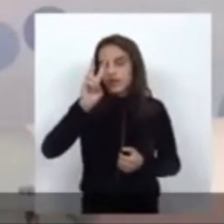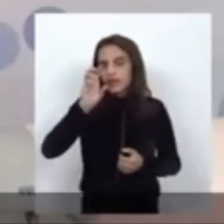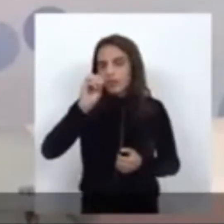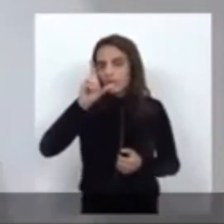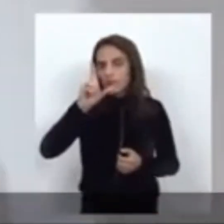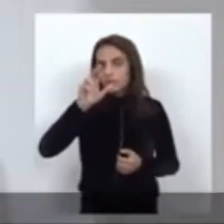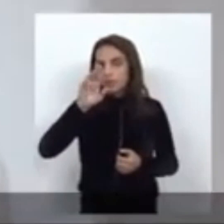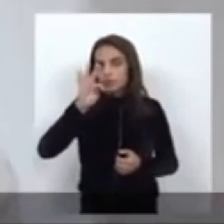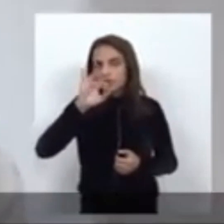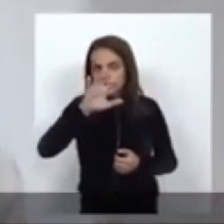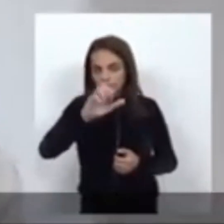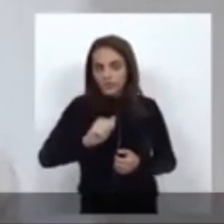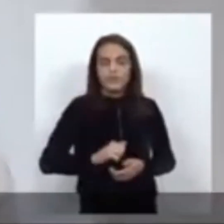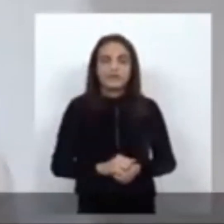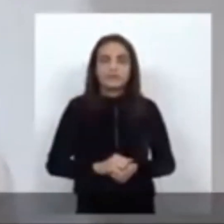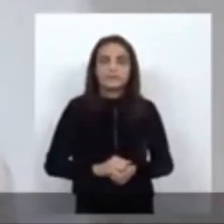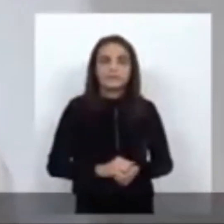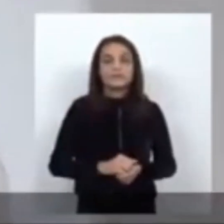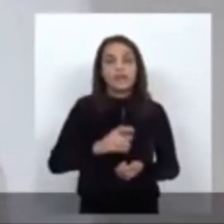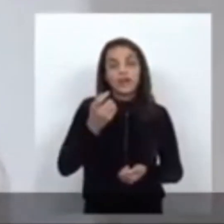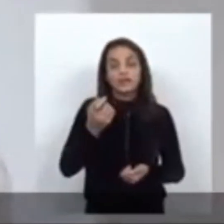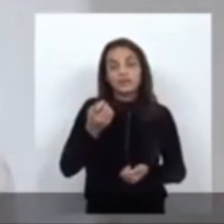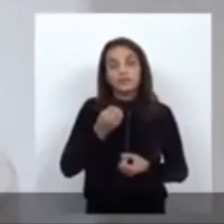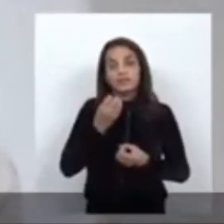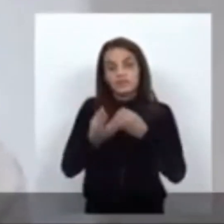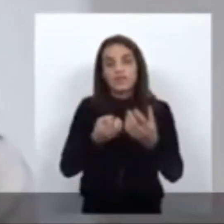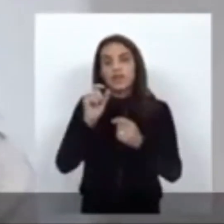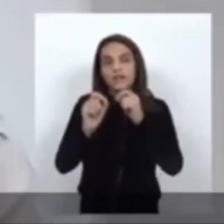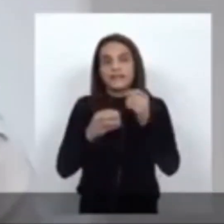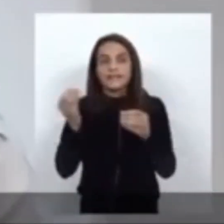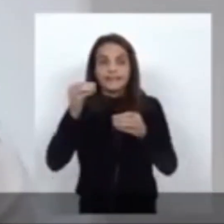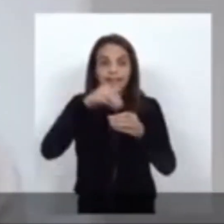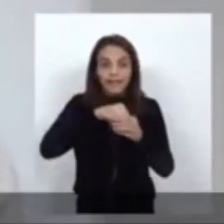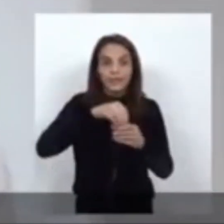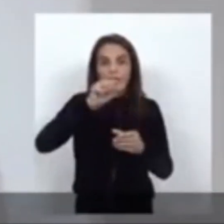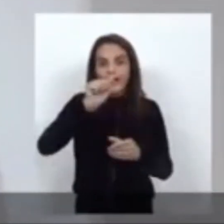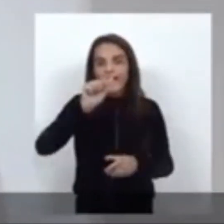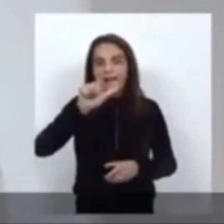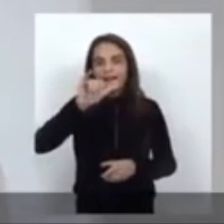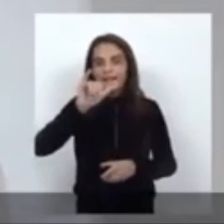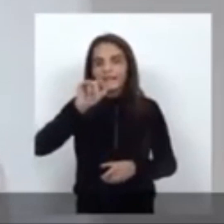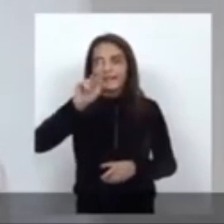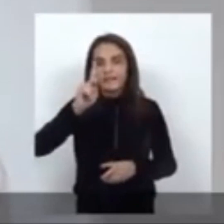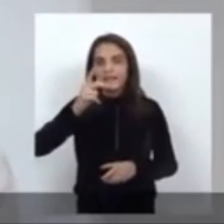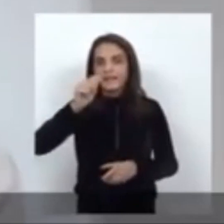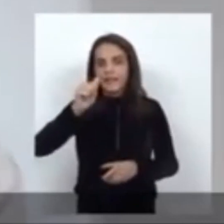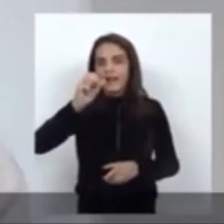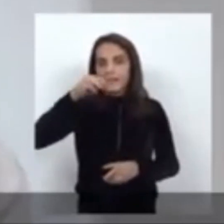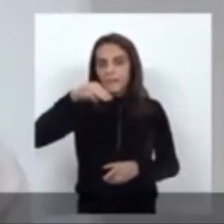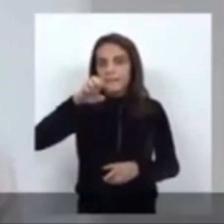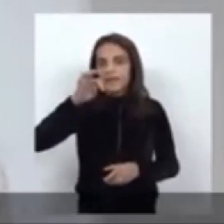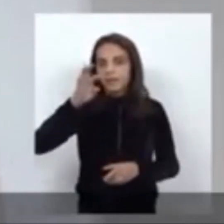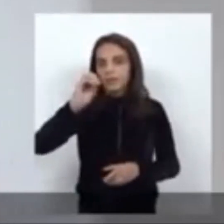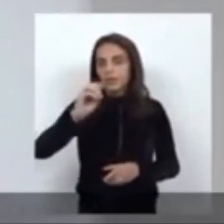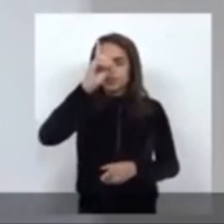é o comitê de calibragem. A devolutiva, a gente faz dentro do alinhamento. Então, por exemplo, o diretor da escola acompanha todas